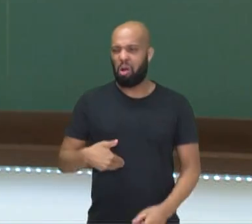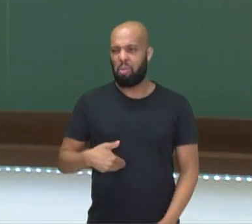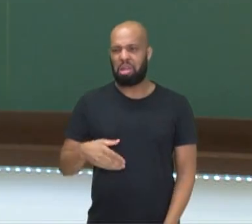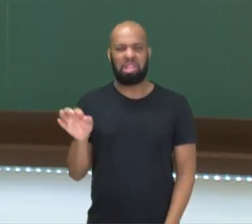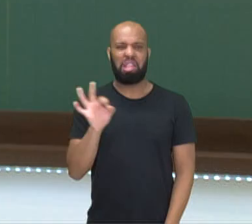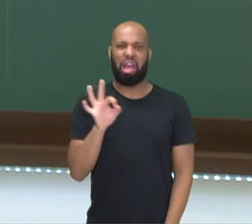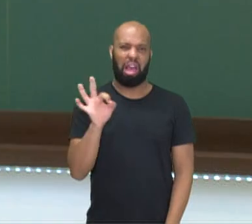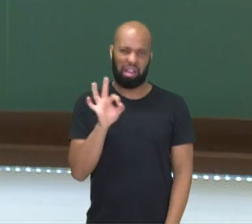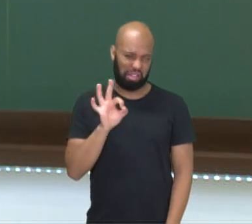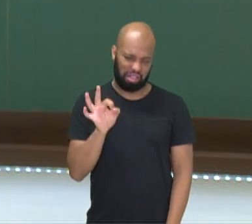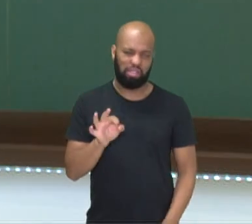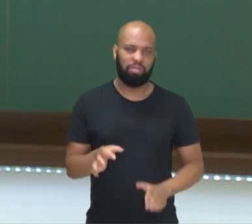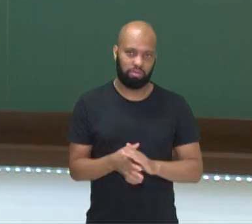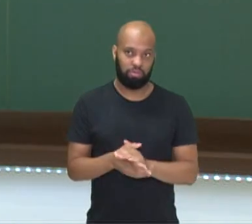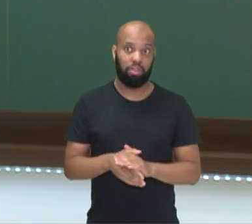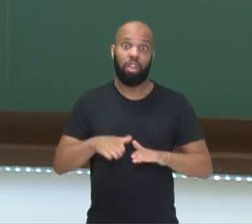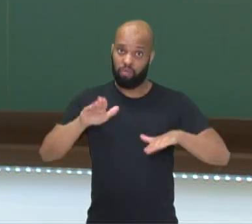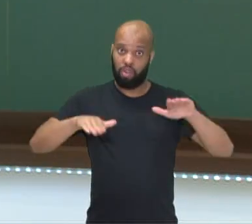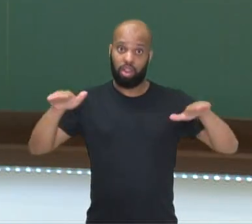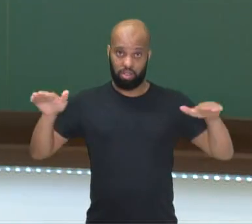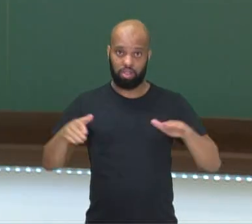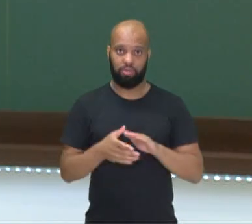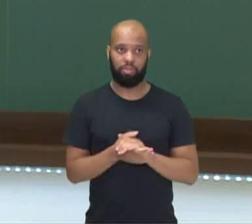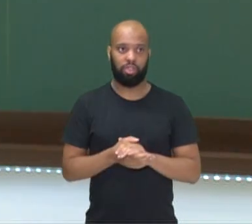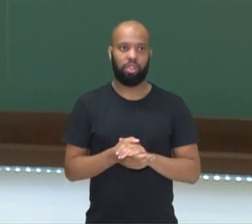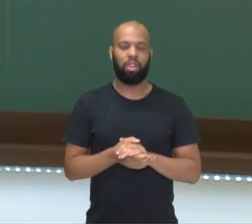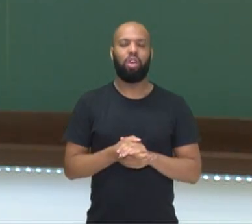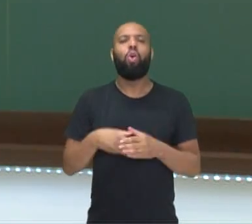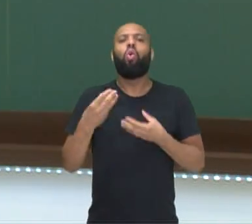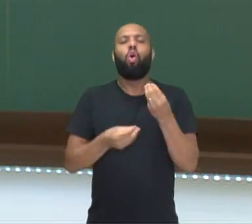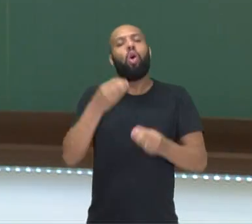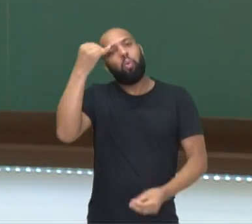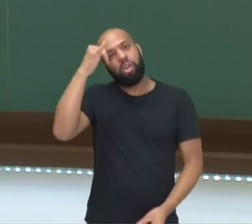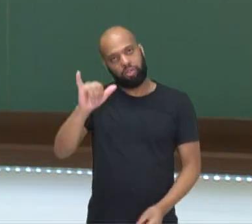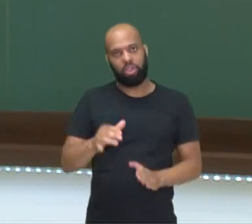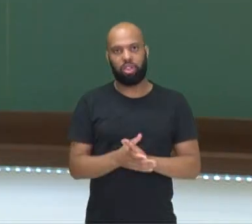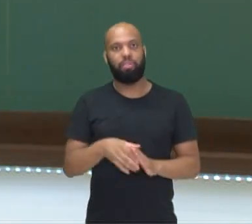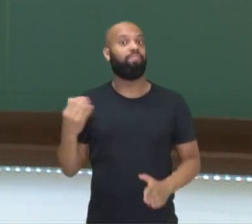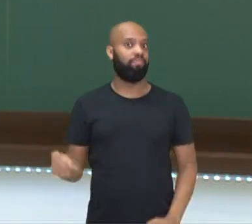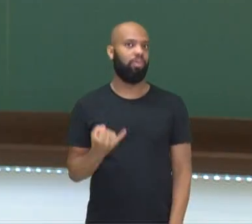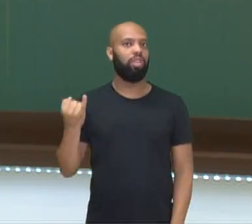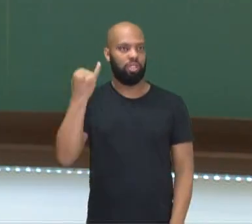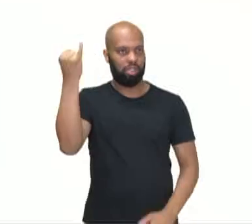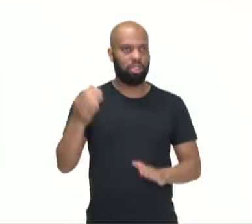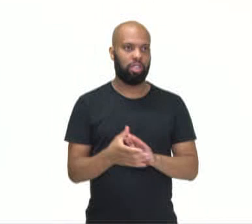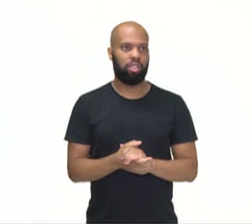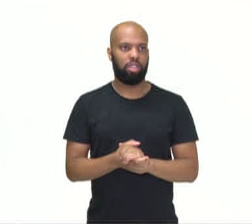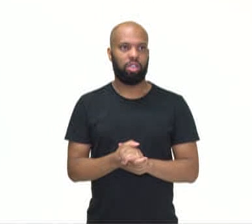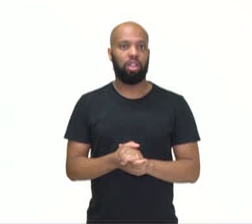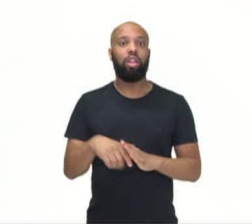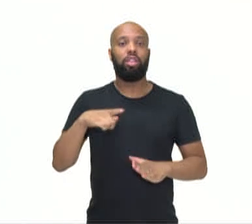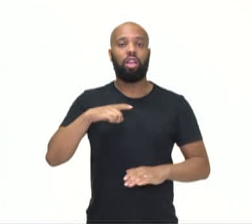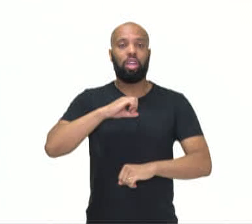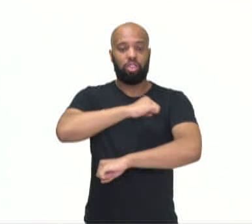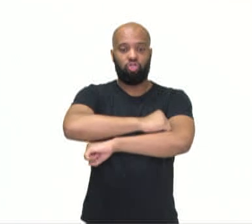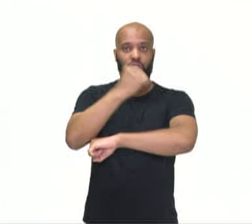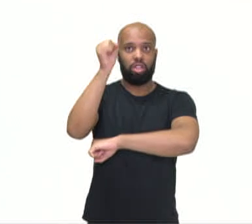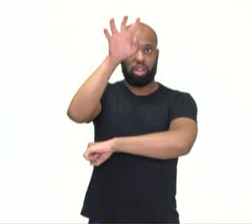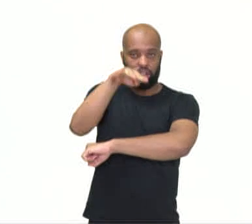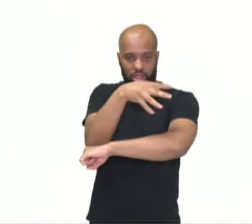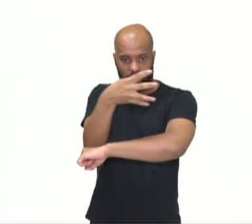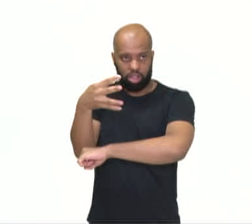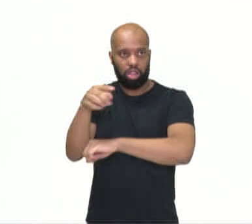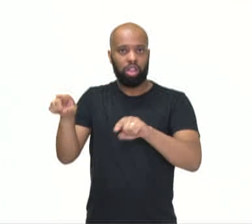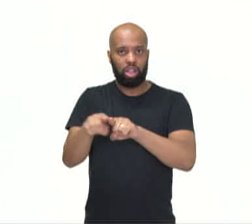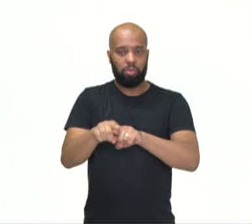isso depende de pessoa para pessoa. E a prevenção? Esse é super importante. O uso dos mosquiteiros, roupas